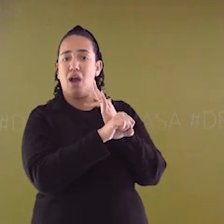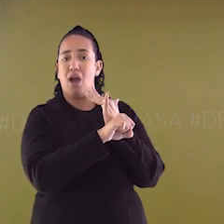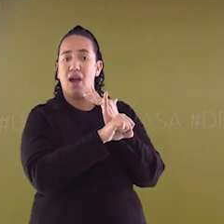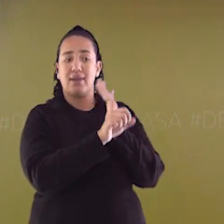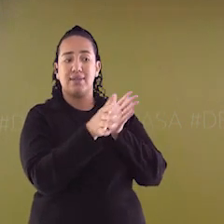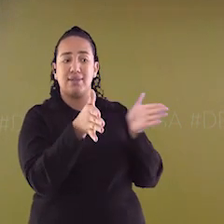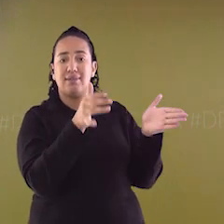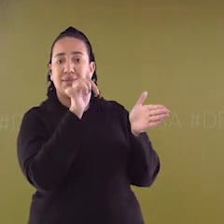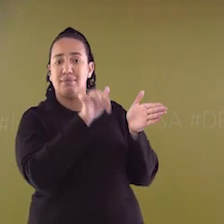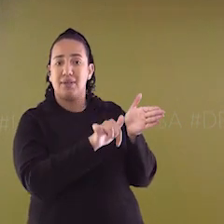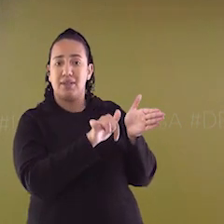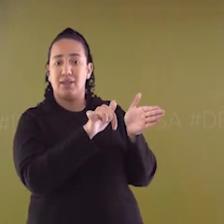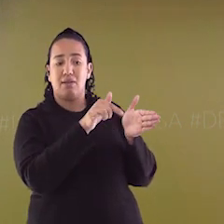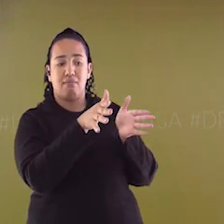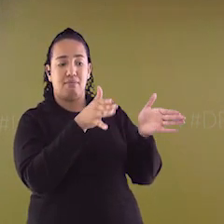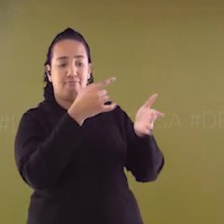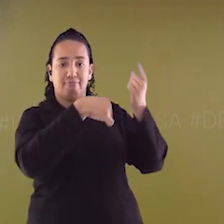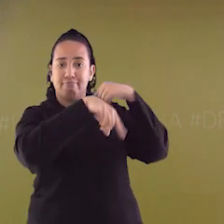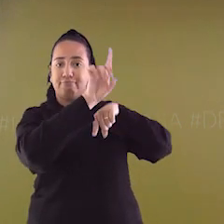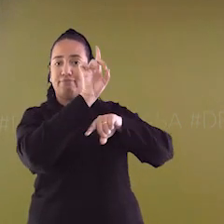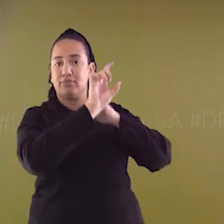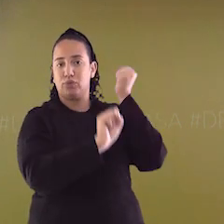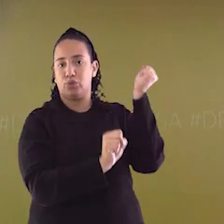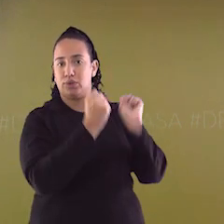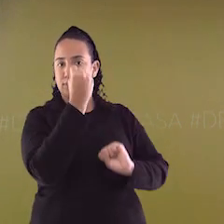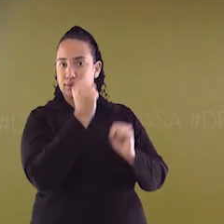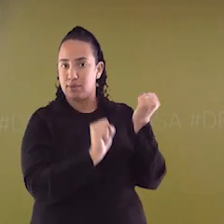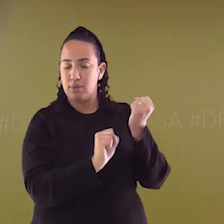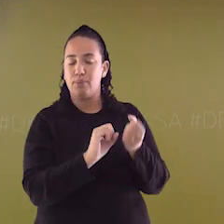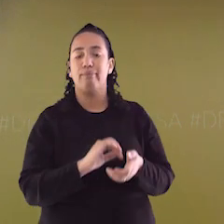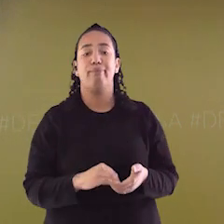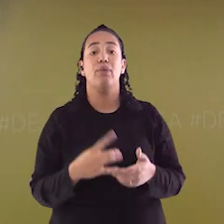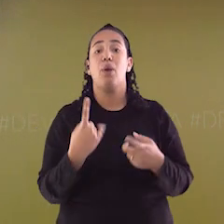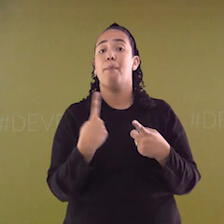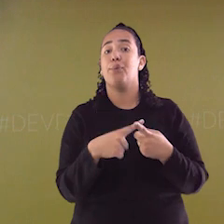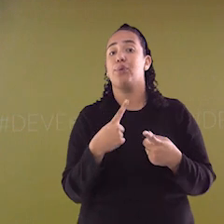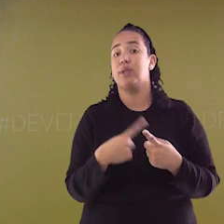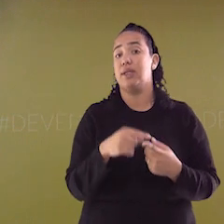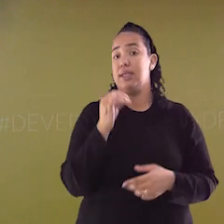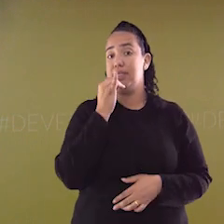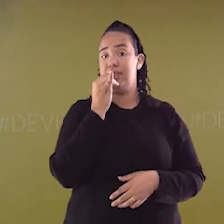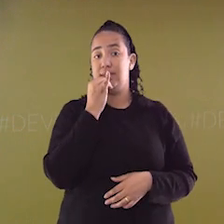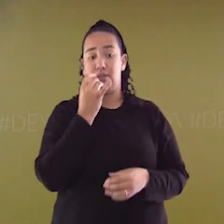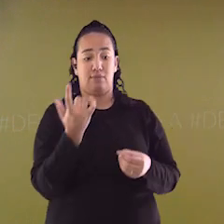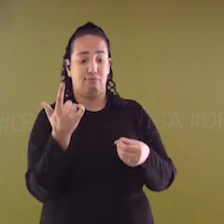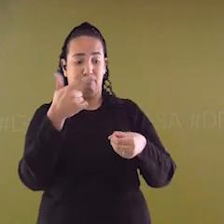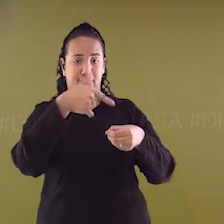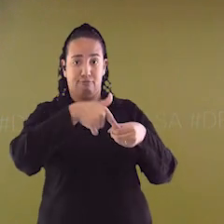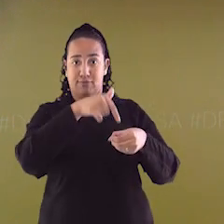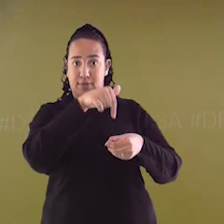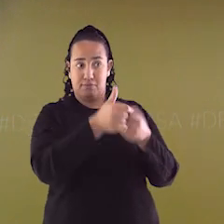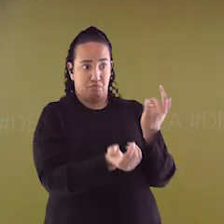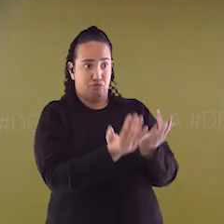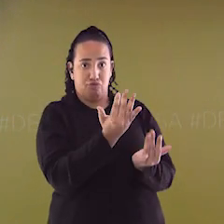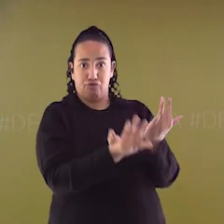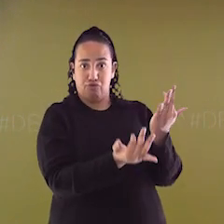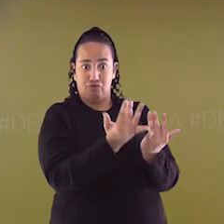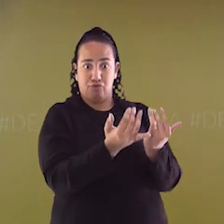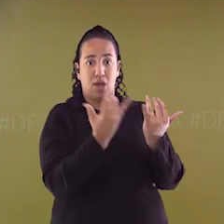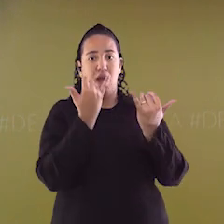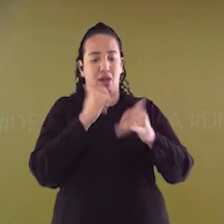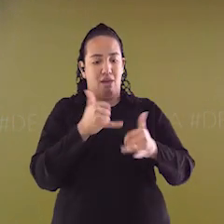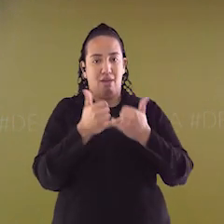elevada acidez no período da Revolução Industrial. A queima de combustíveis fósseis para gerar